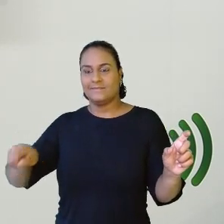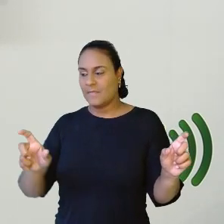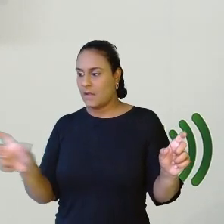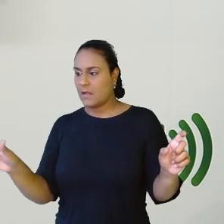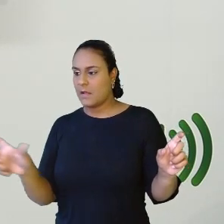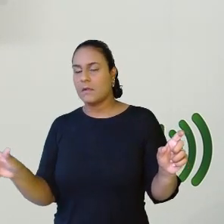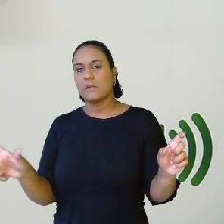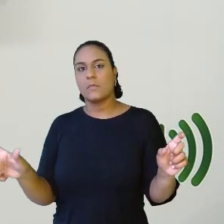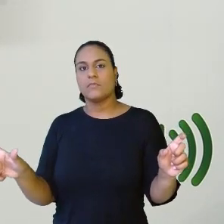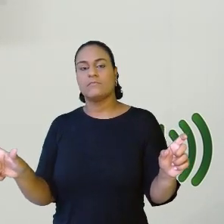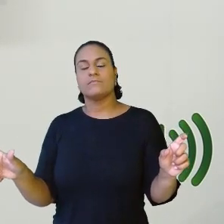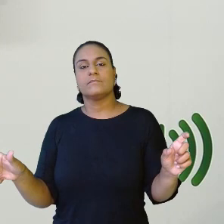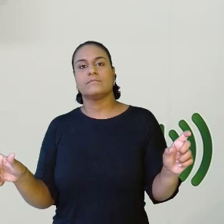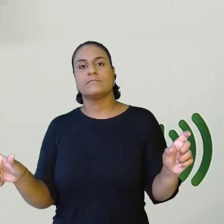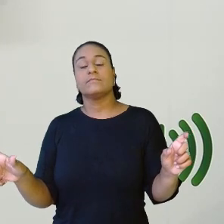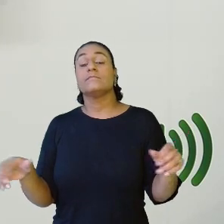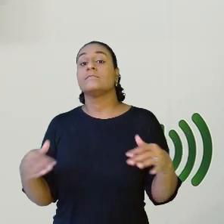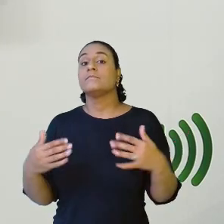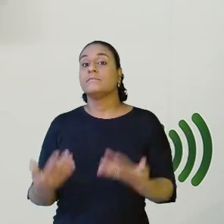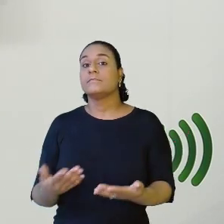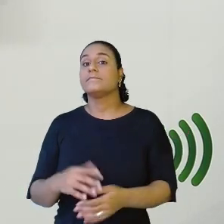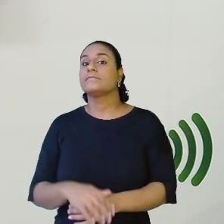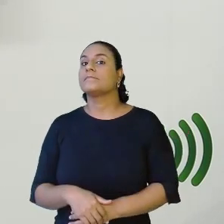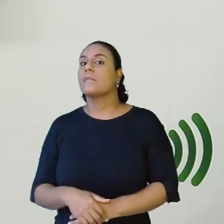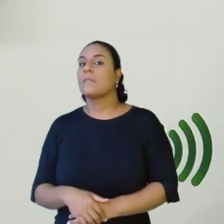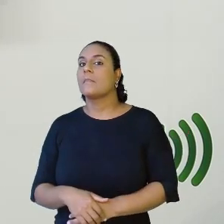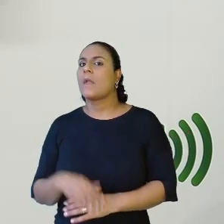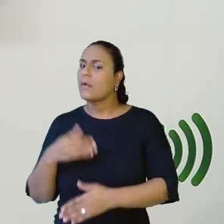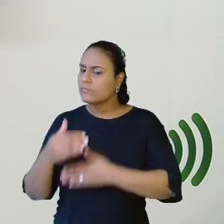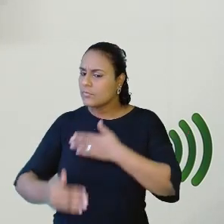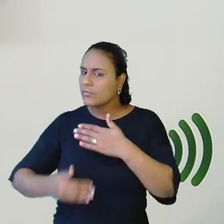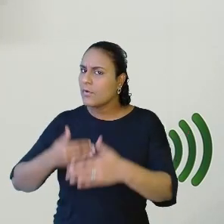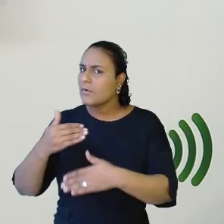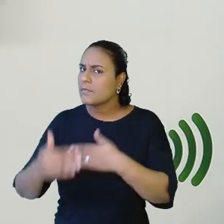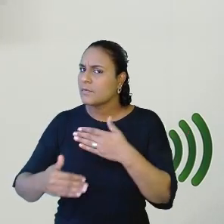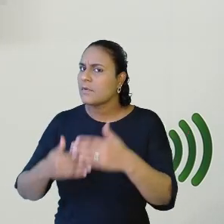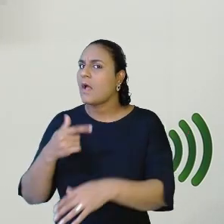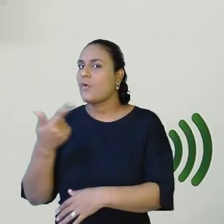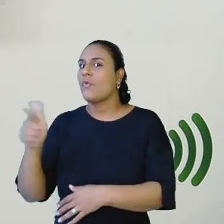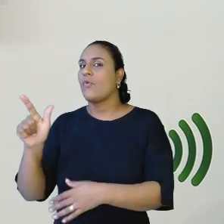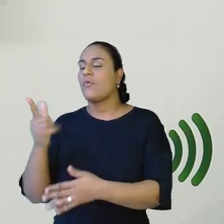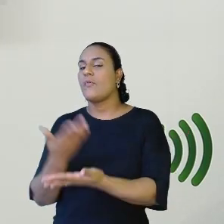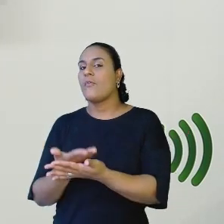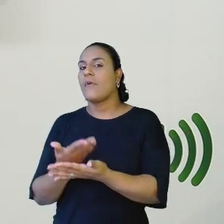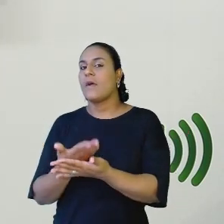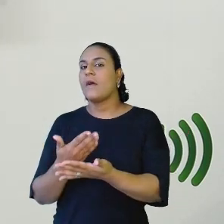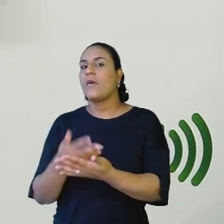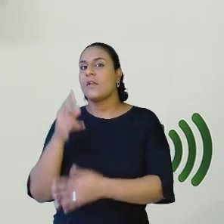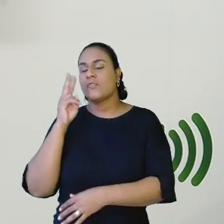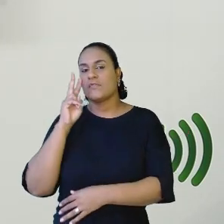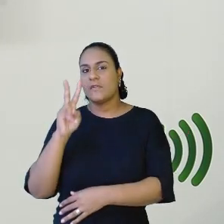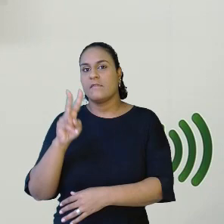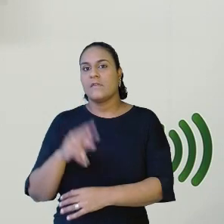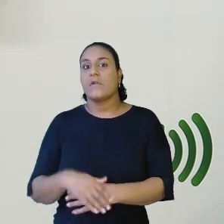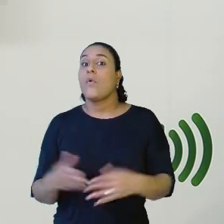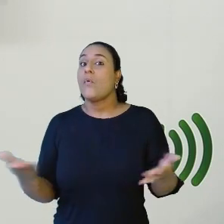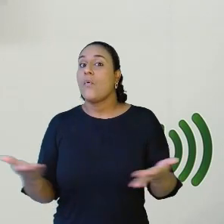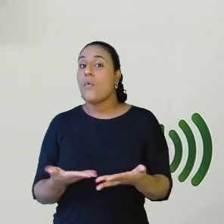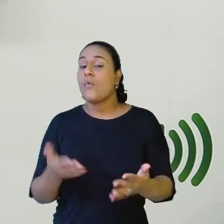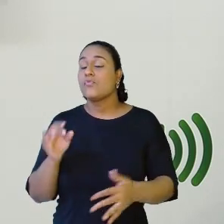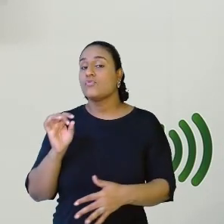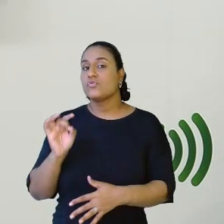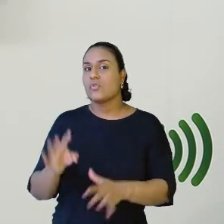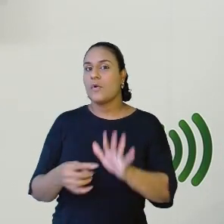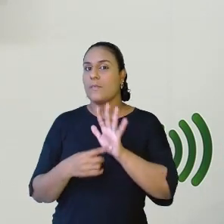aquele endereço eletrônico. E essa questão a gente vai vendo em algumas outras aulas, o que seria isso. Hoje eu só quero mostrar para